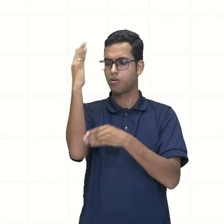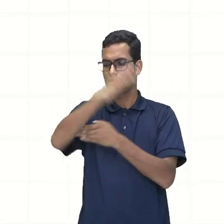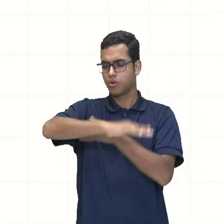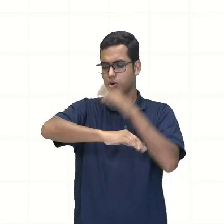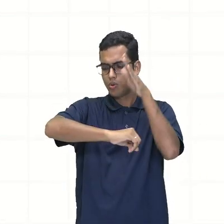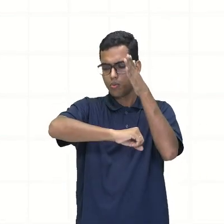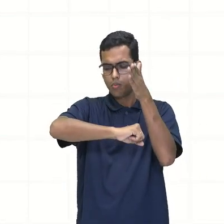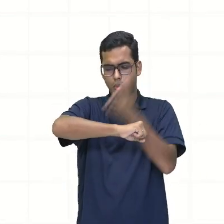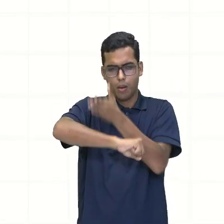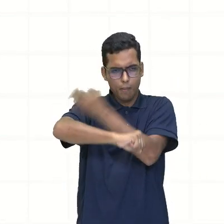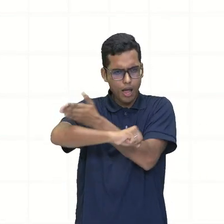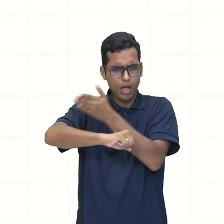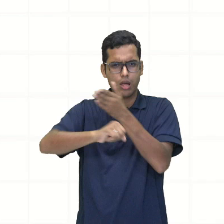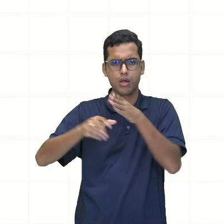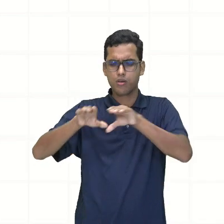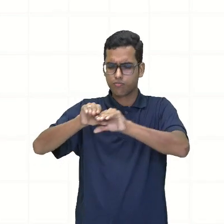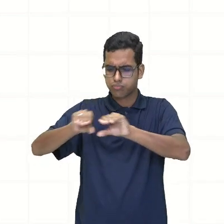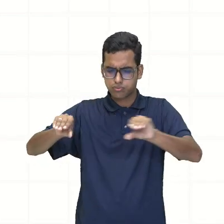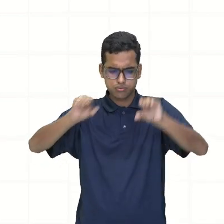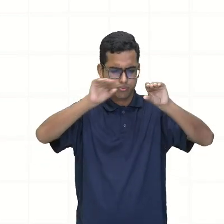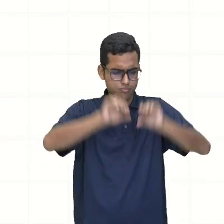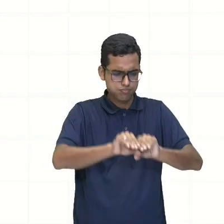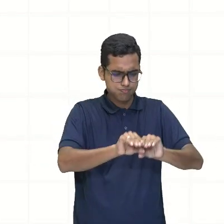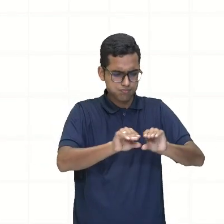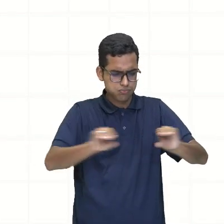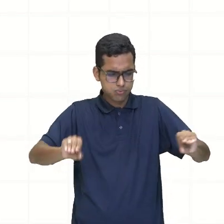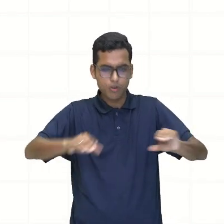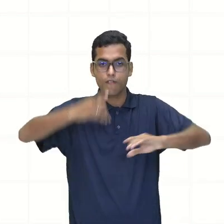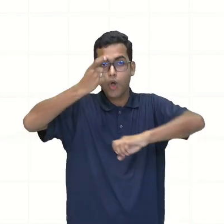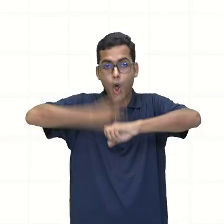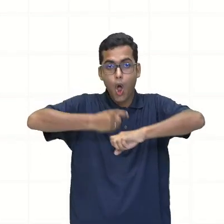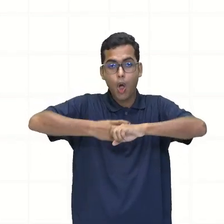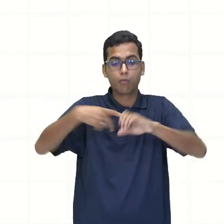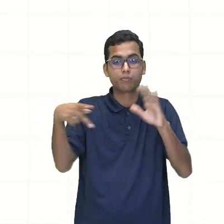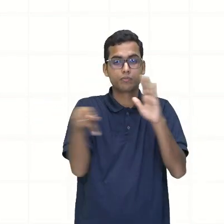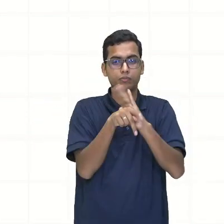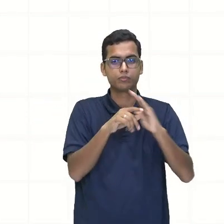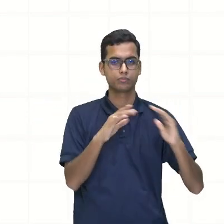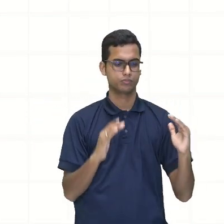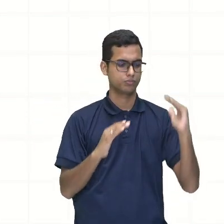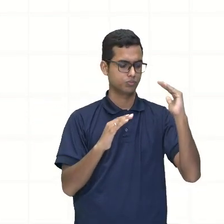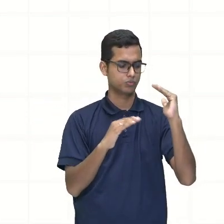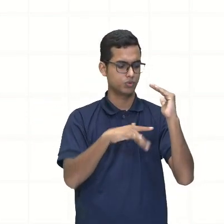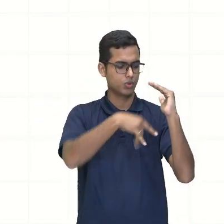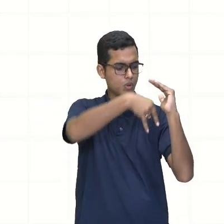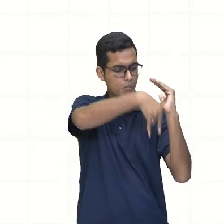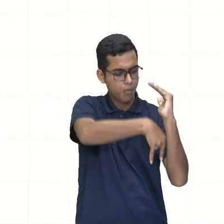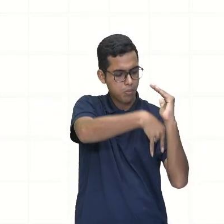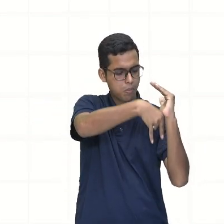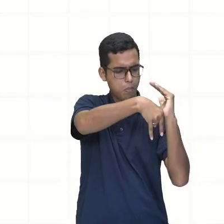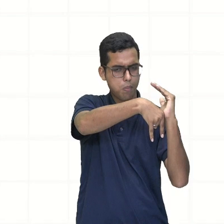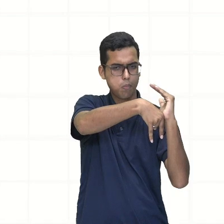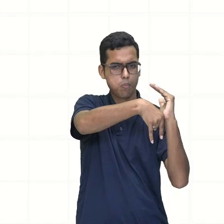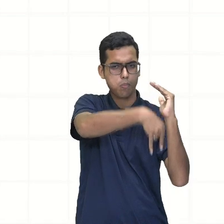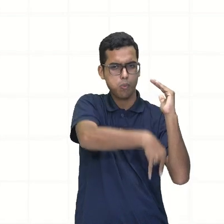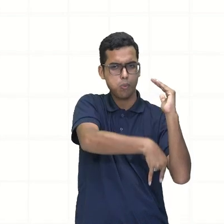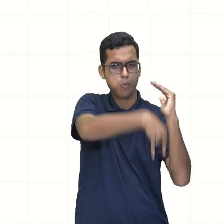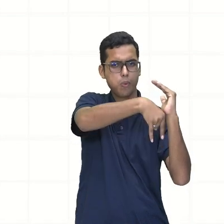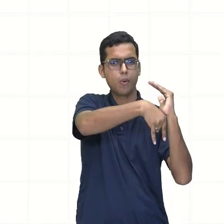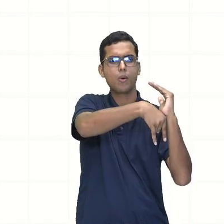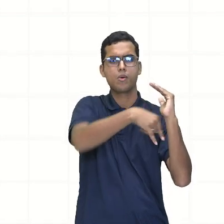nos períodos de cheia, que nós conhecemos como o uso de marombas, que é justamente